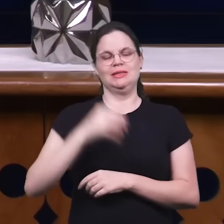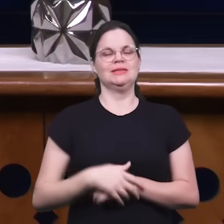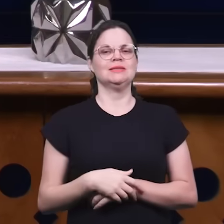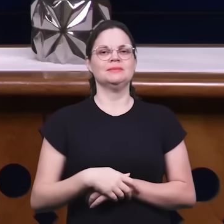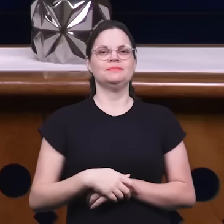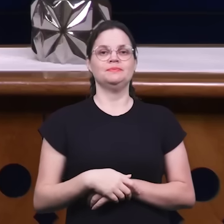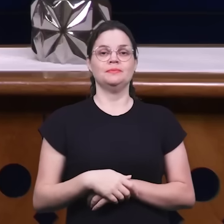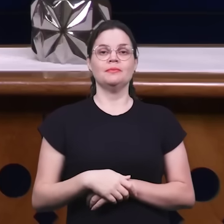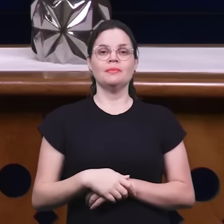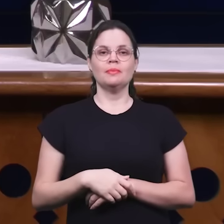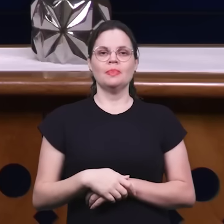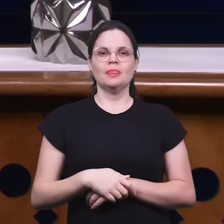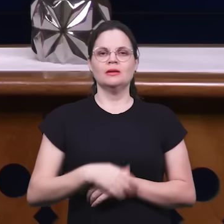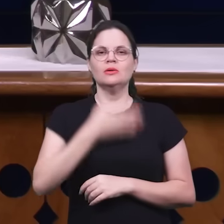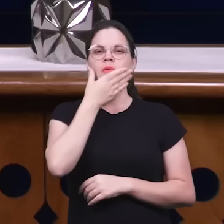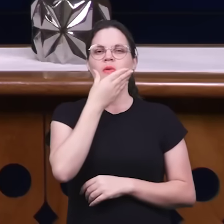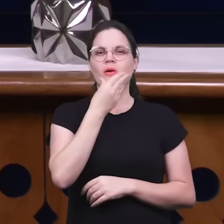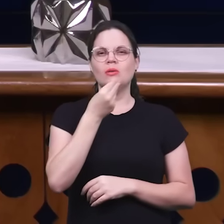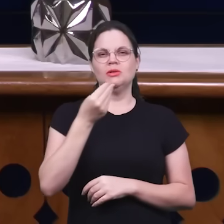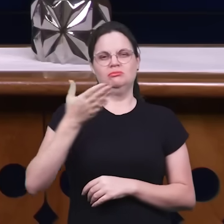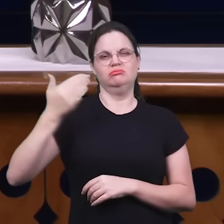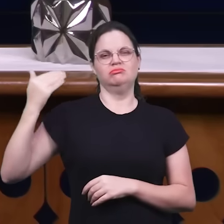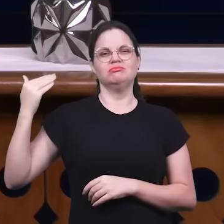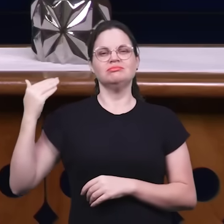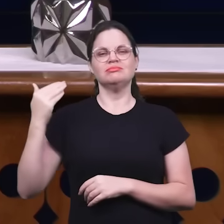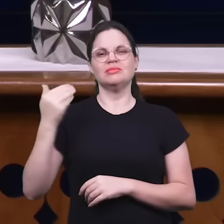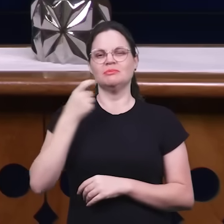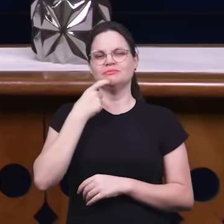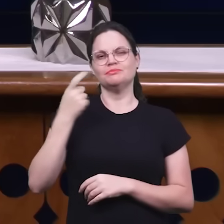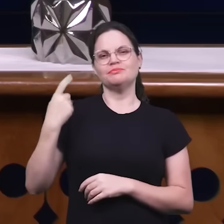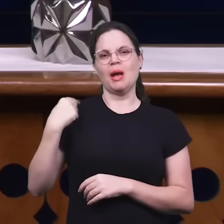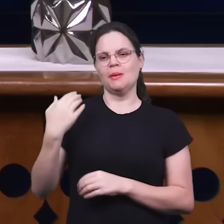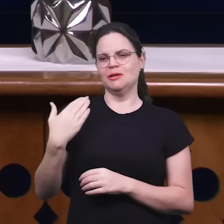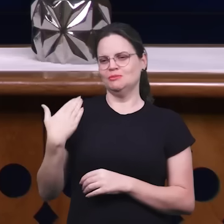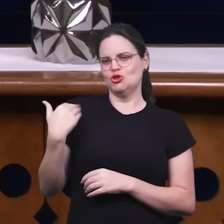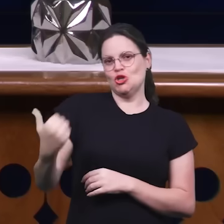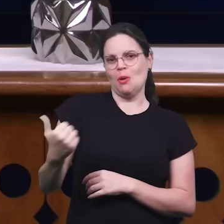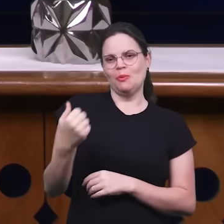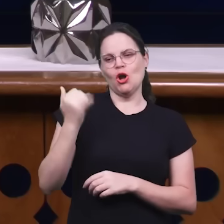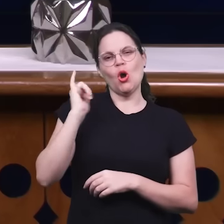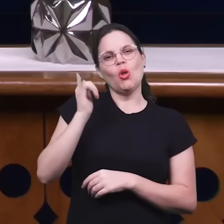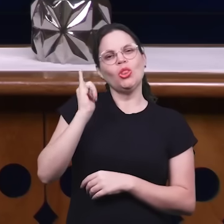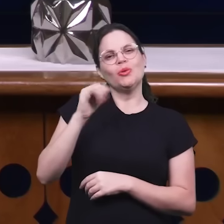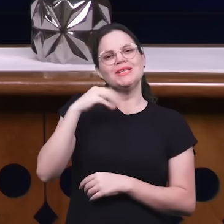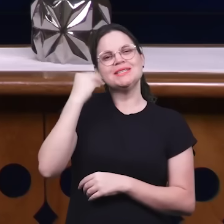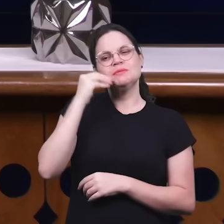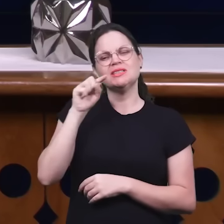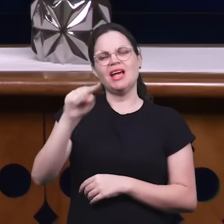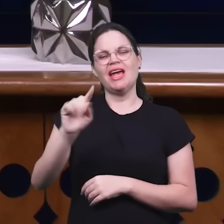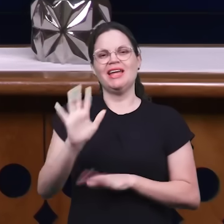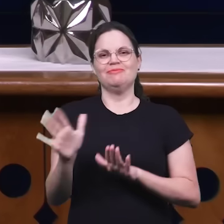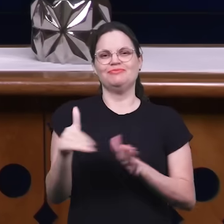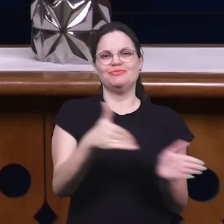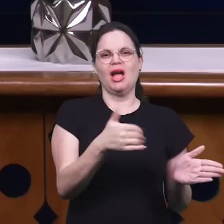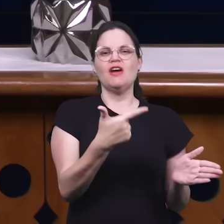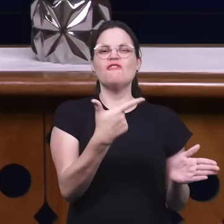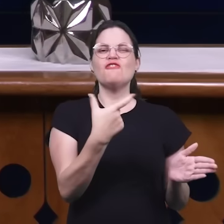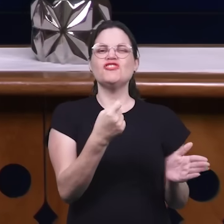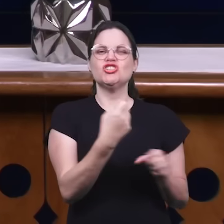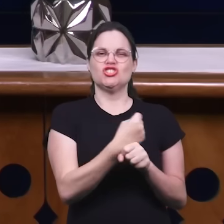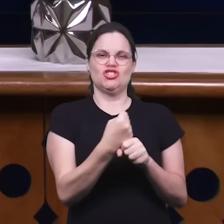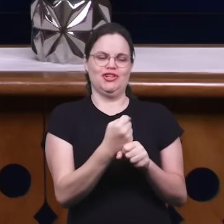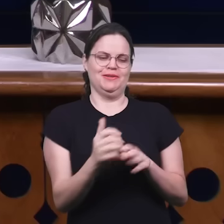procurou e ele esteve afastado da presença do Senhor uns 20 anos, talvez um pouco